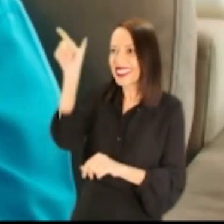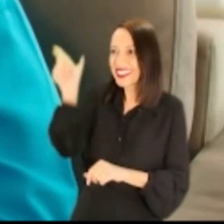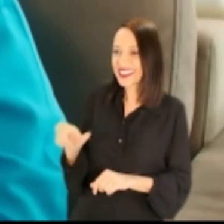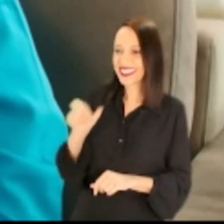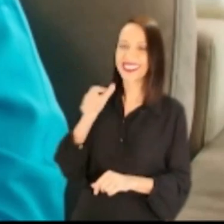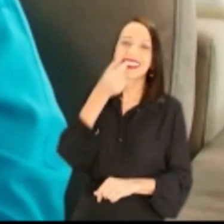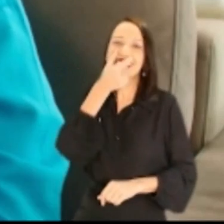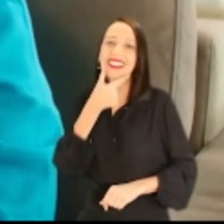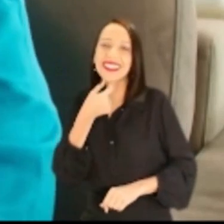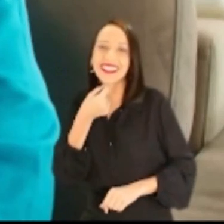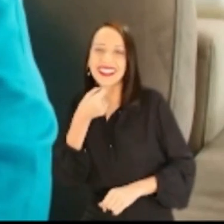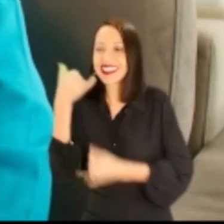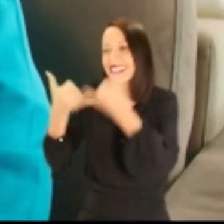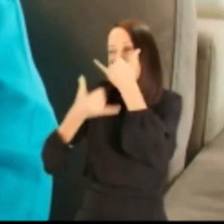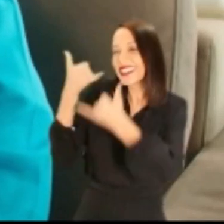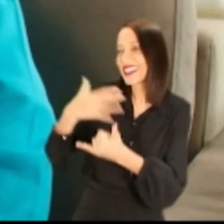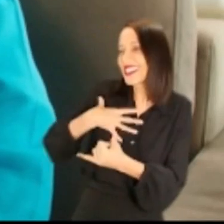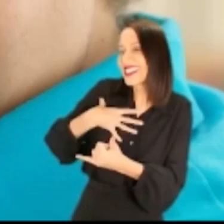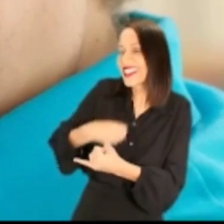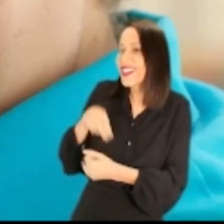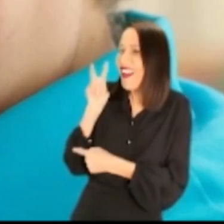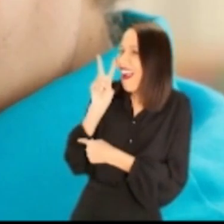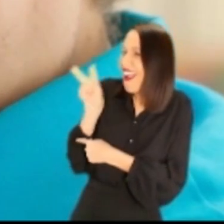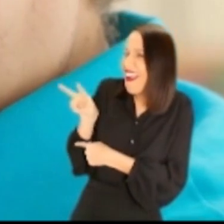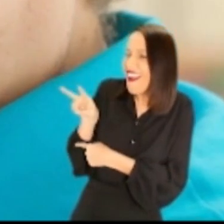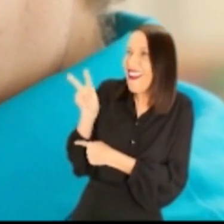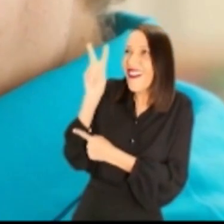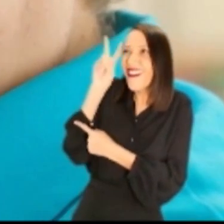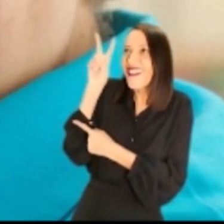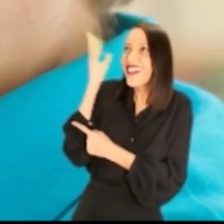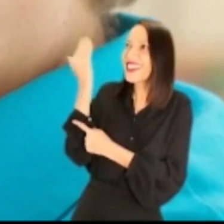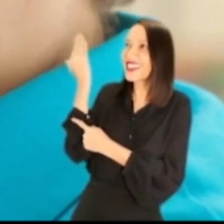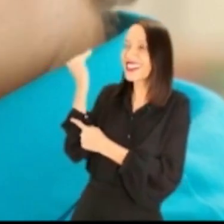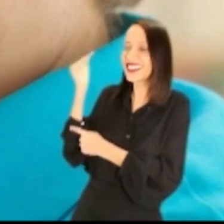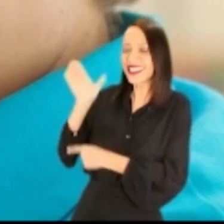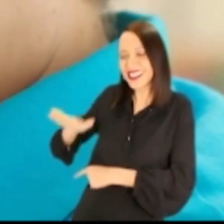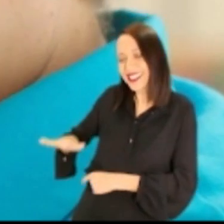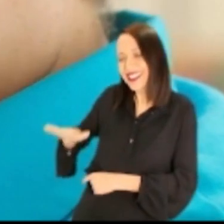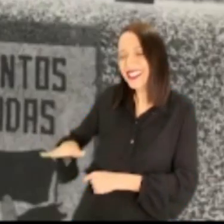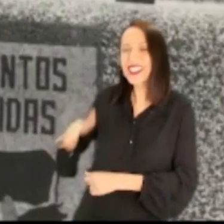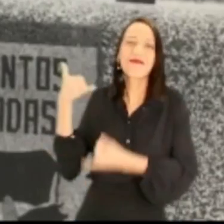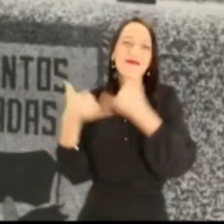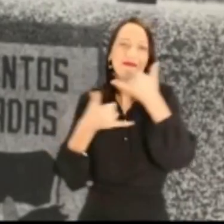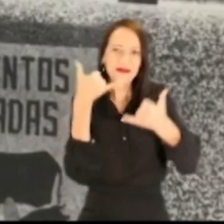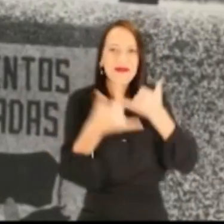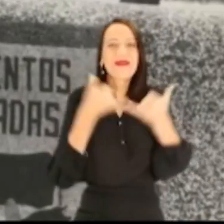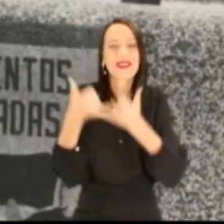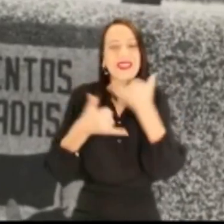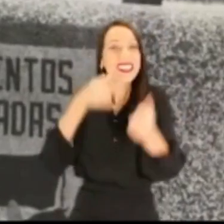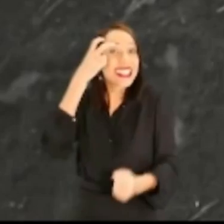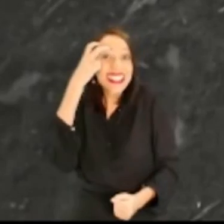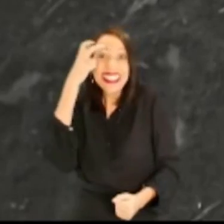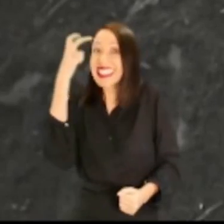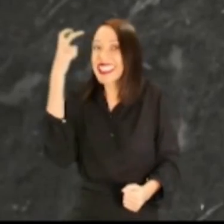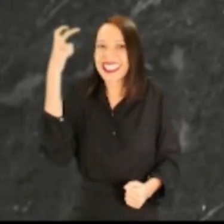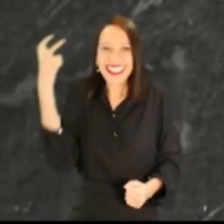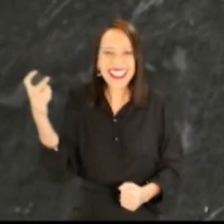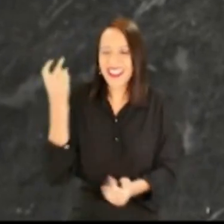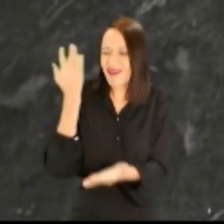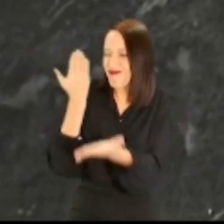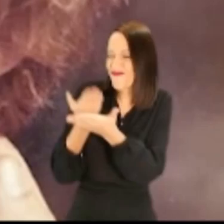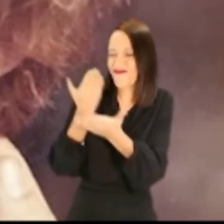Quando eu vejo o Guilherme assim brincando com as filhas, né? Fico observando e lembro do meu menino. Ele era um menino arteiro,